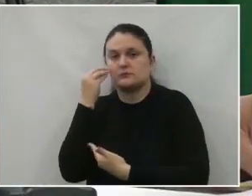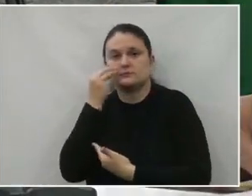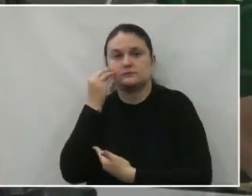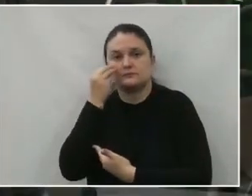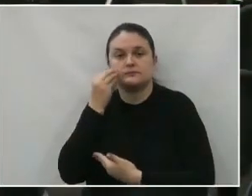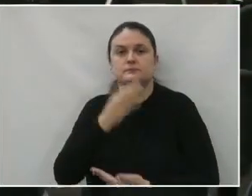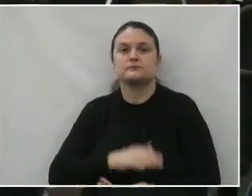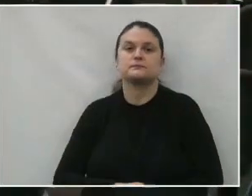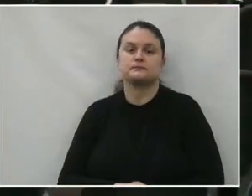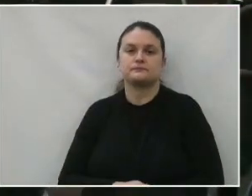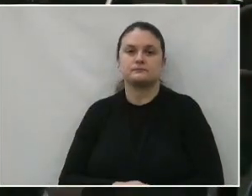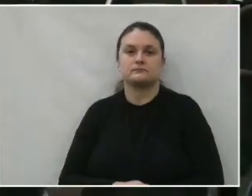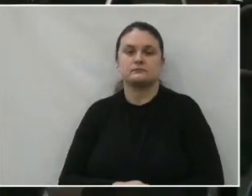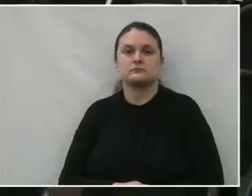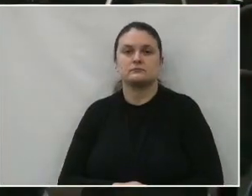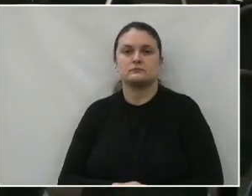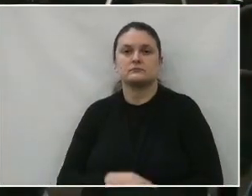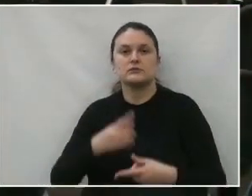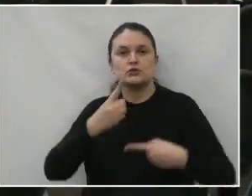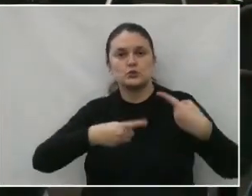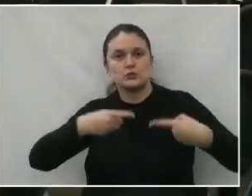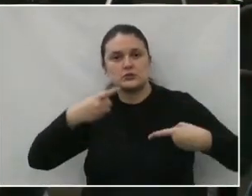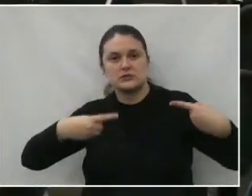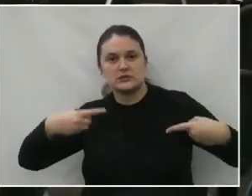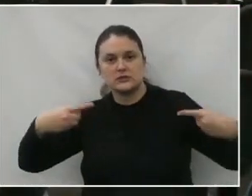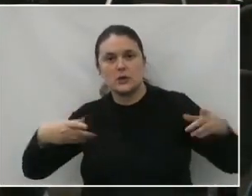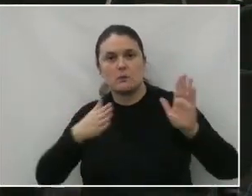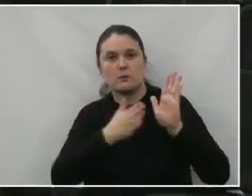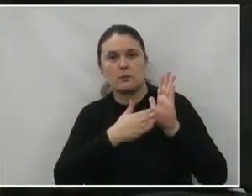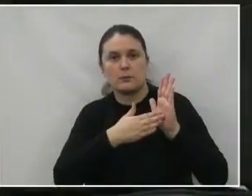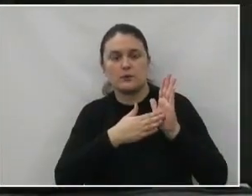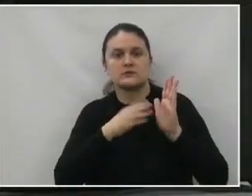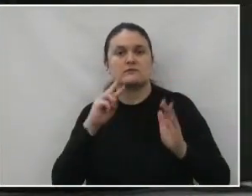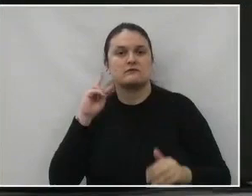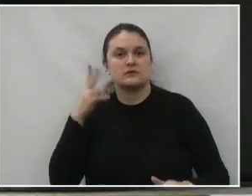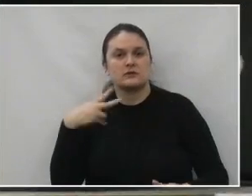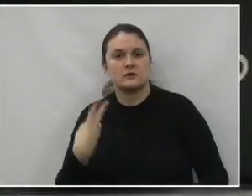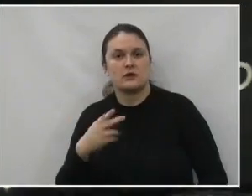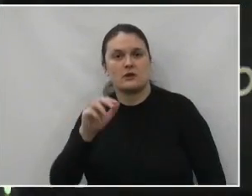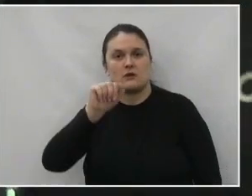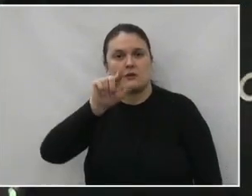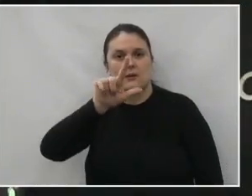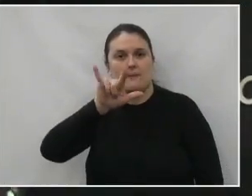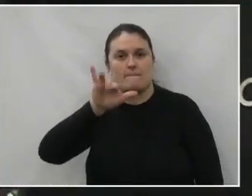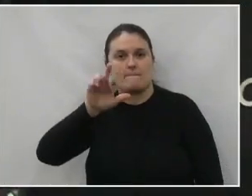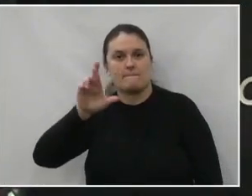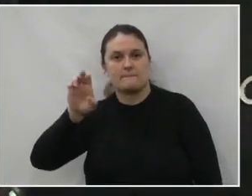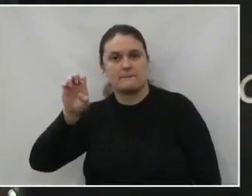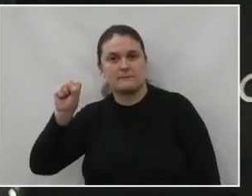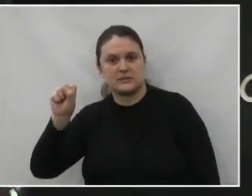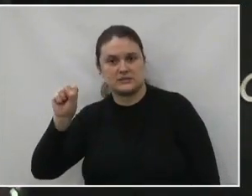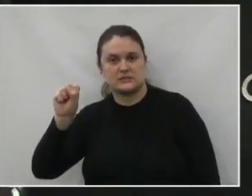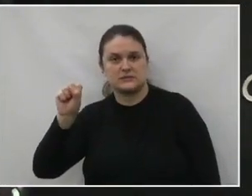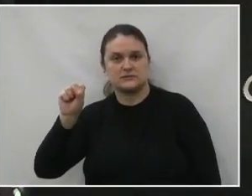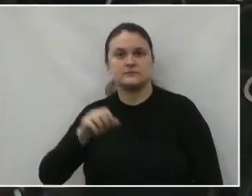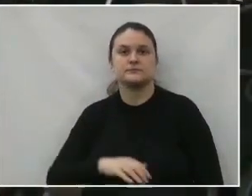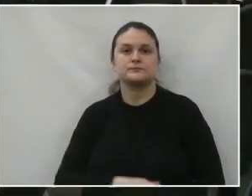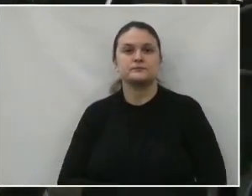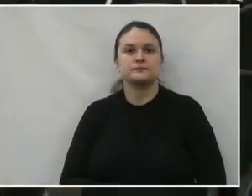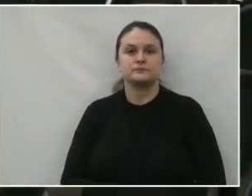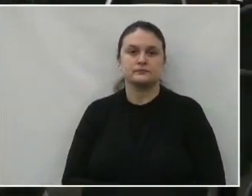oportunidade. Está em discussão a proposição verbal encaminhada pelo vereador Almires Bugai